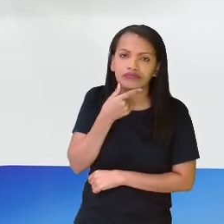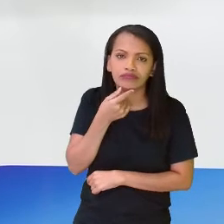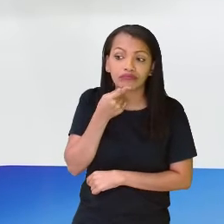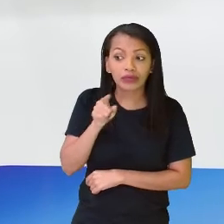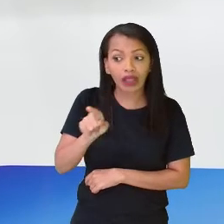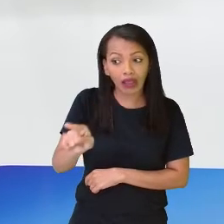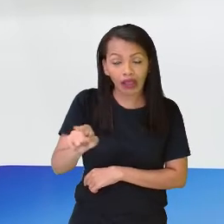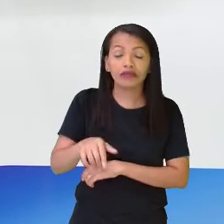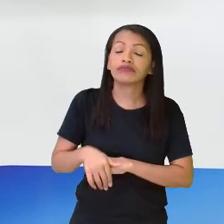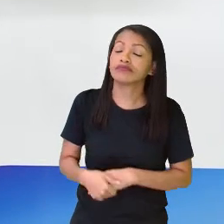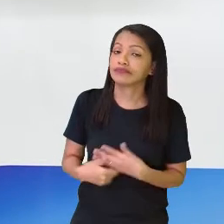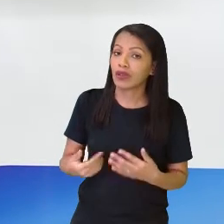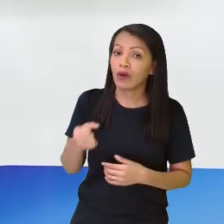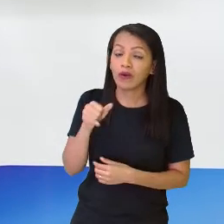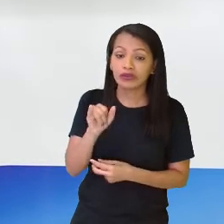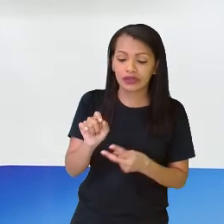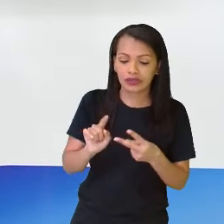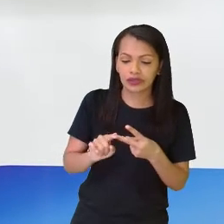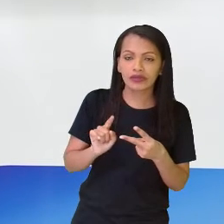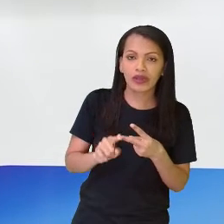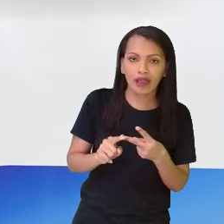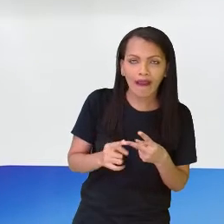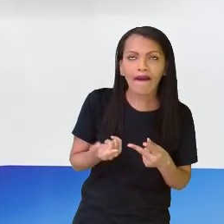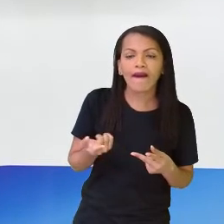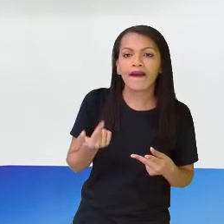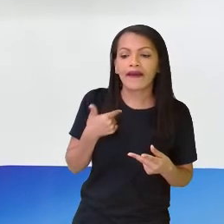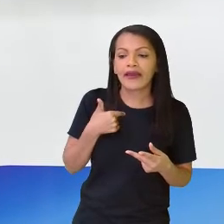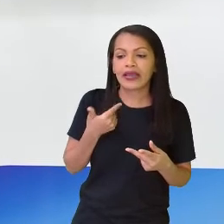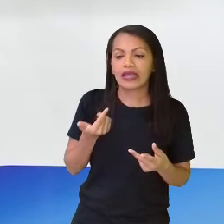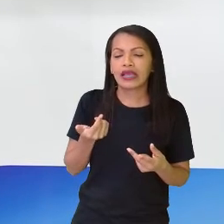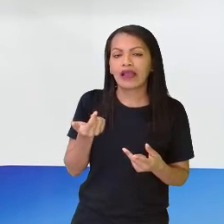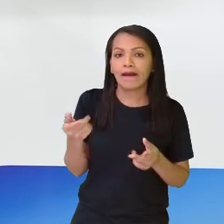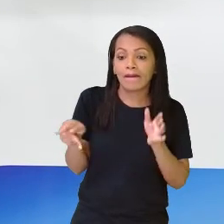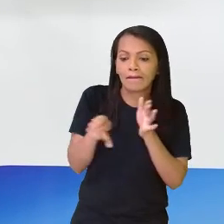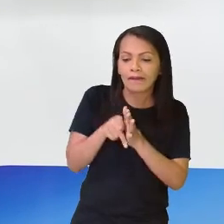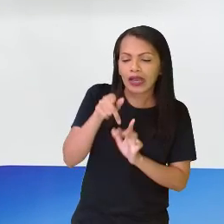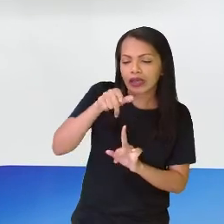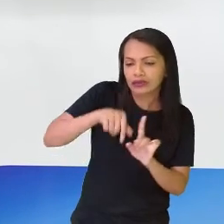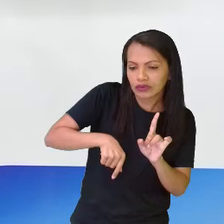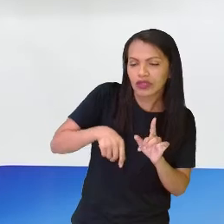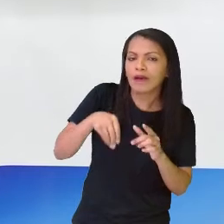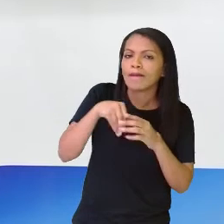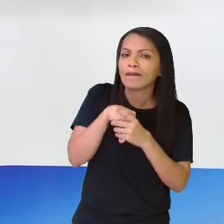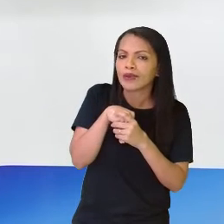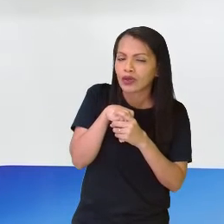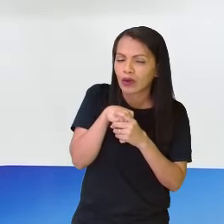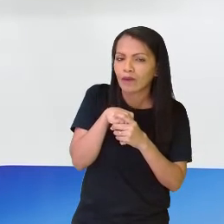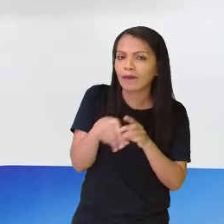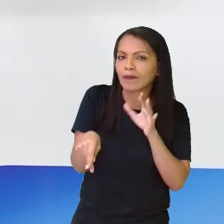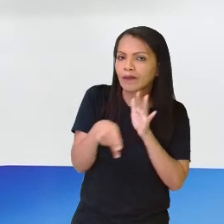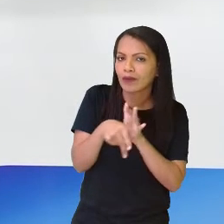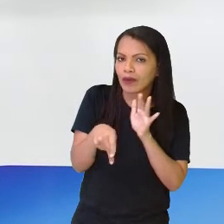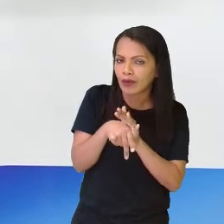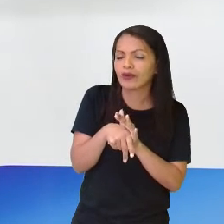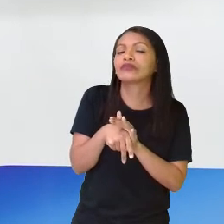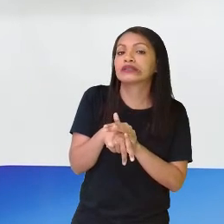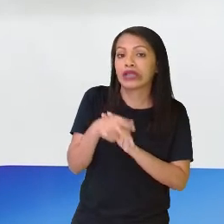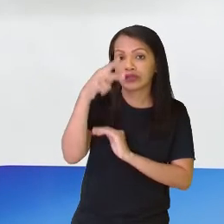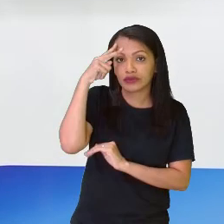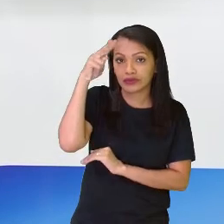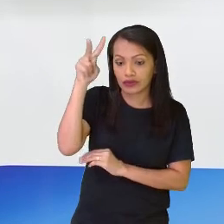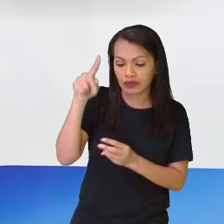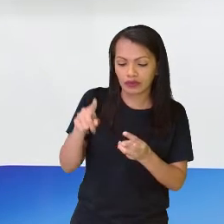parte da história. Então, vai usar o pronome eu, o pronome nós, porque ele está incluído. E o narrador também pode